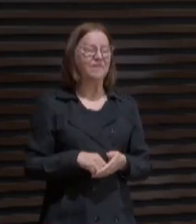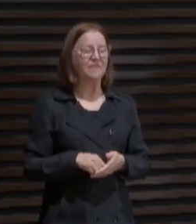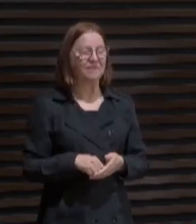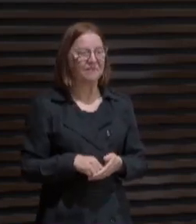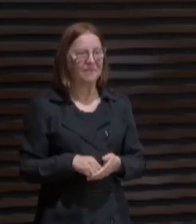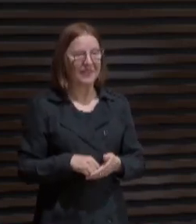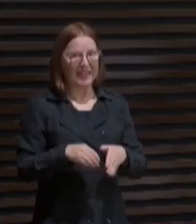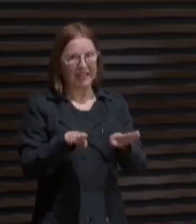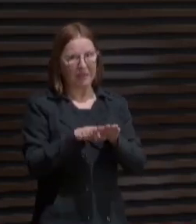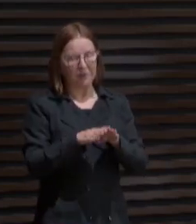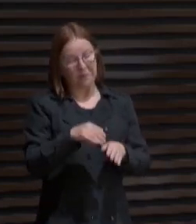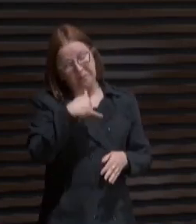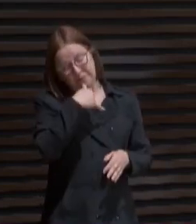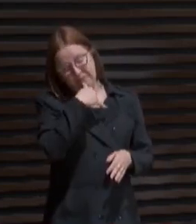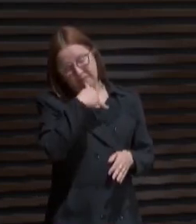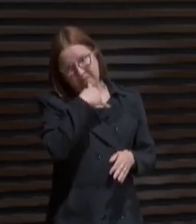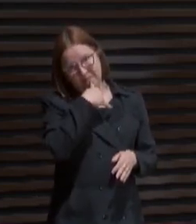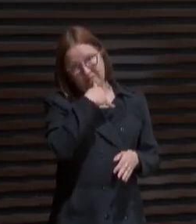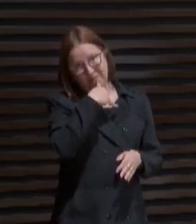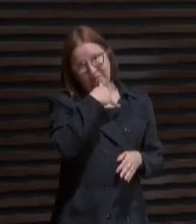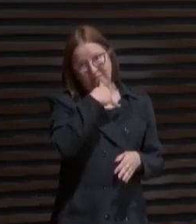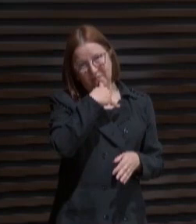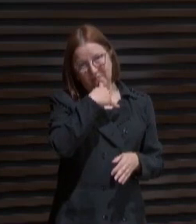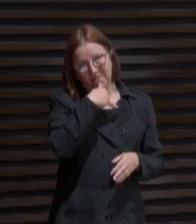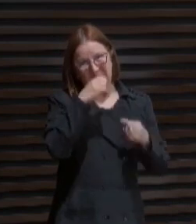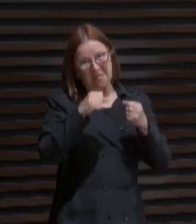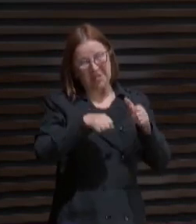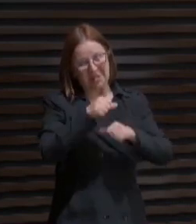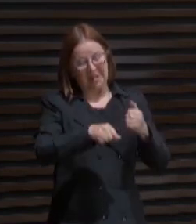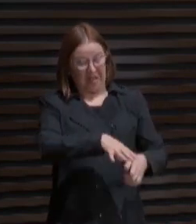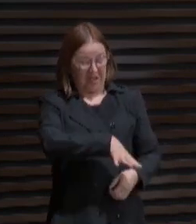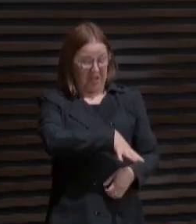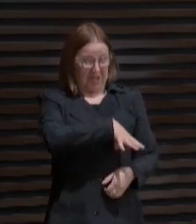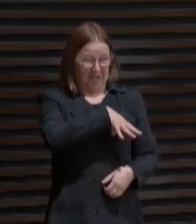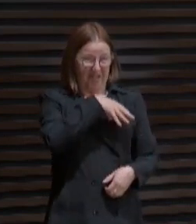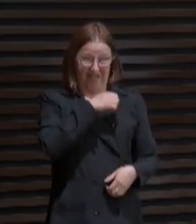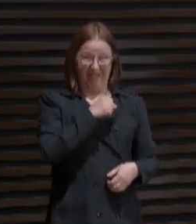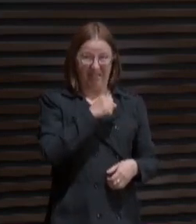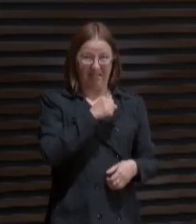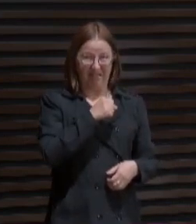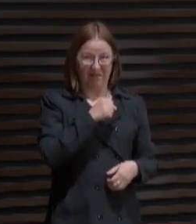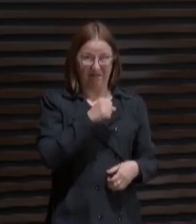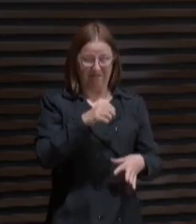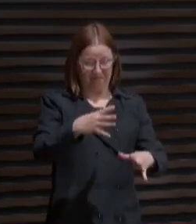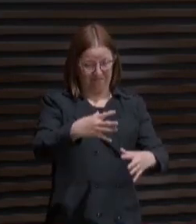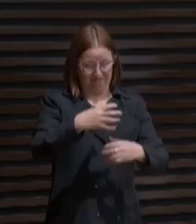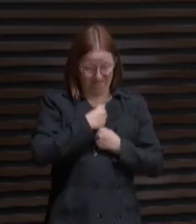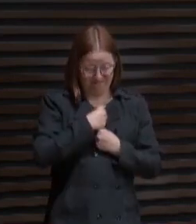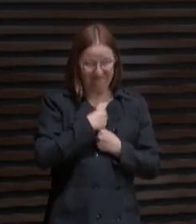lado, a tristeza pode decorrer no ódio, na amargura e na decepção.